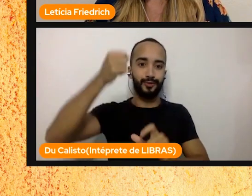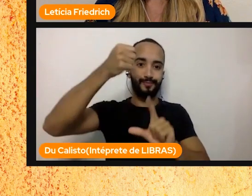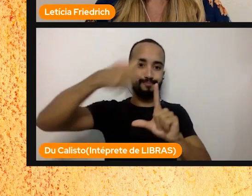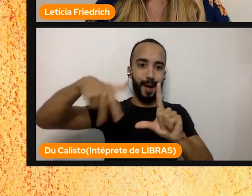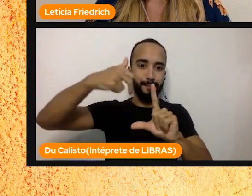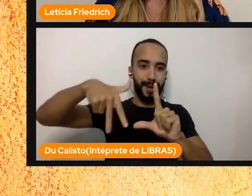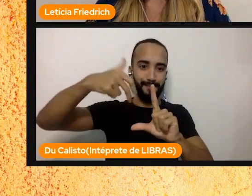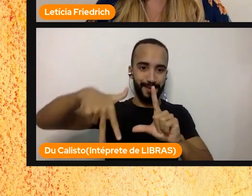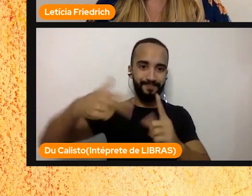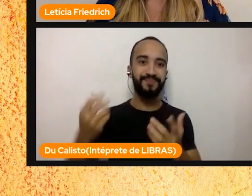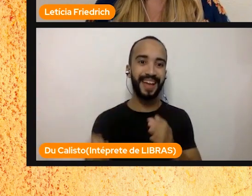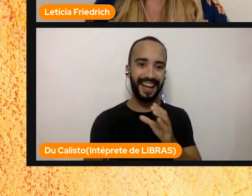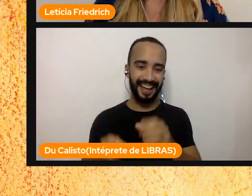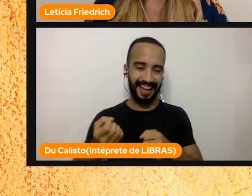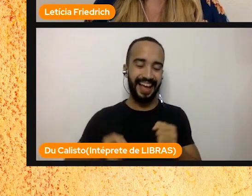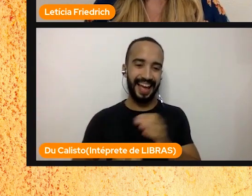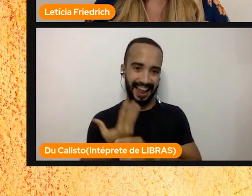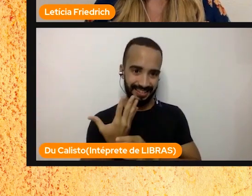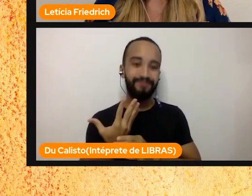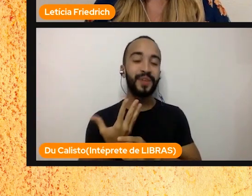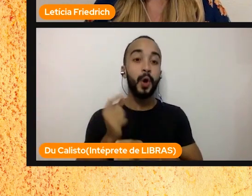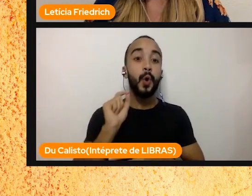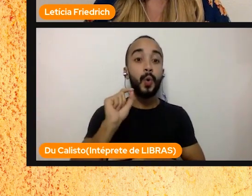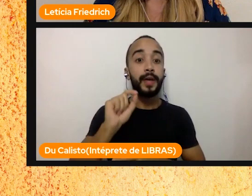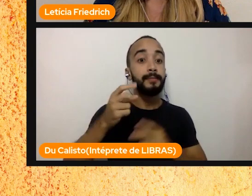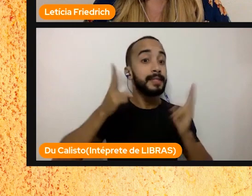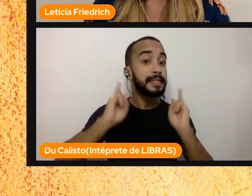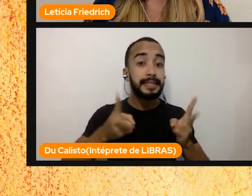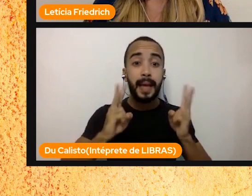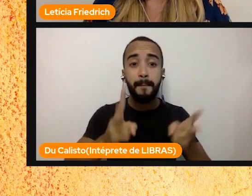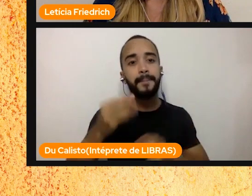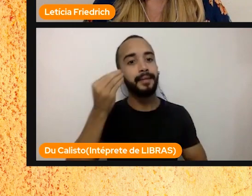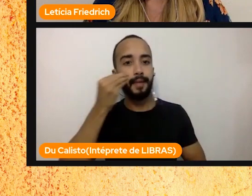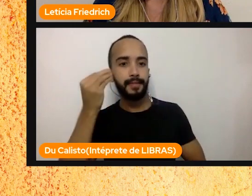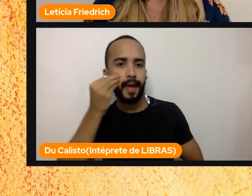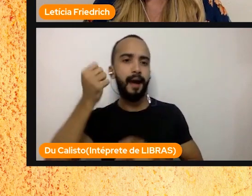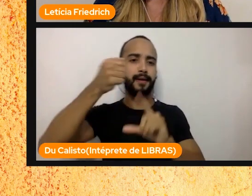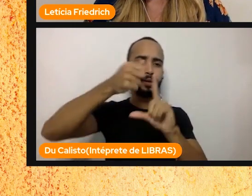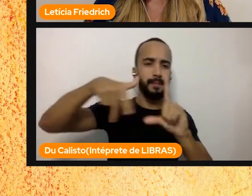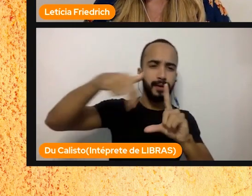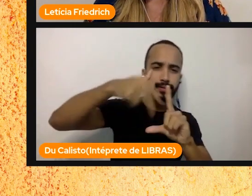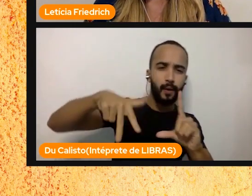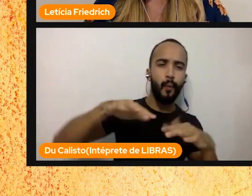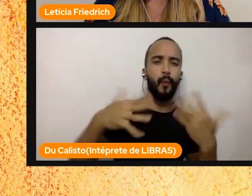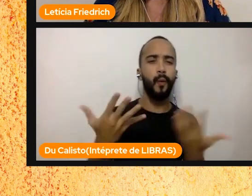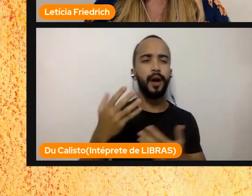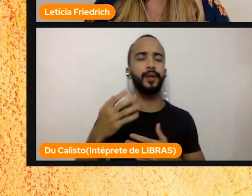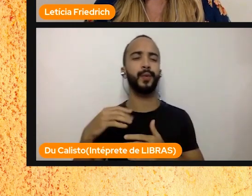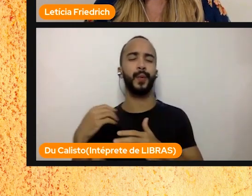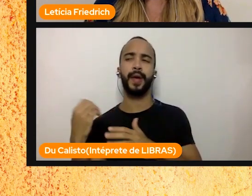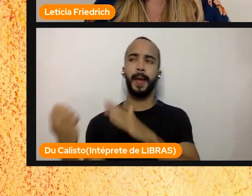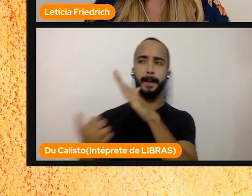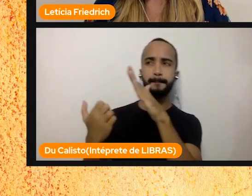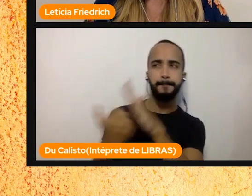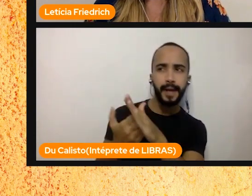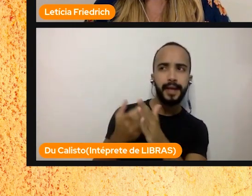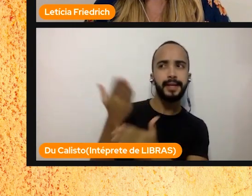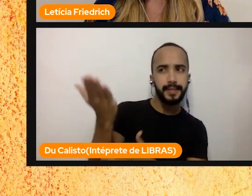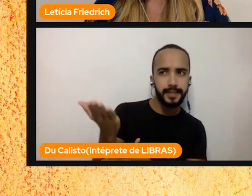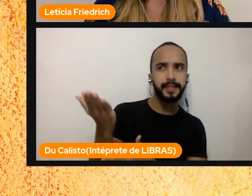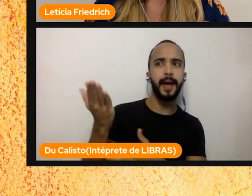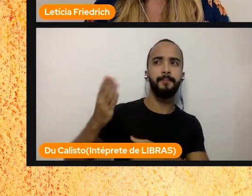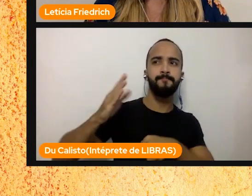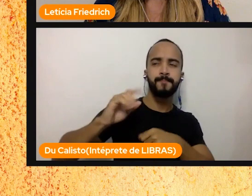Até então, eu sempre tentava inserir animação em tudo que a gente fazia. Então, a gente ia fazer o institucional para uma empresa X, eu colocava um trechinho de animação lá. A